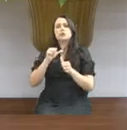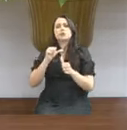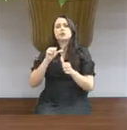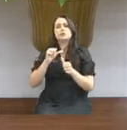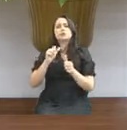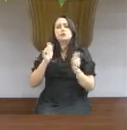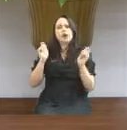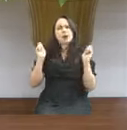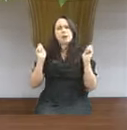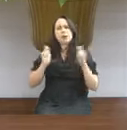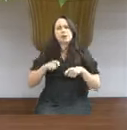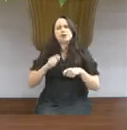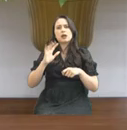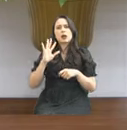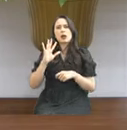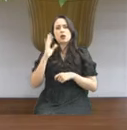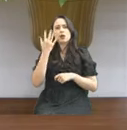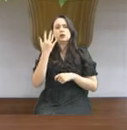Humanamente falando, era